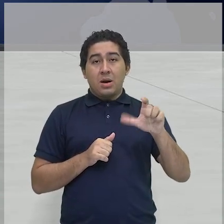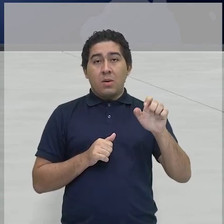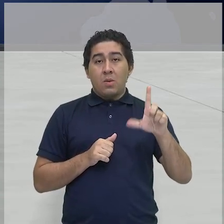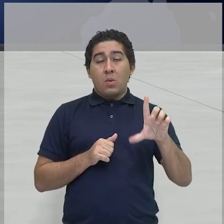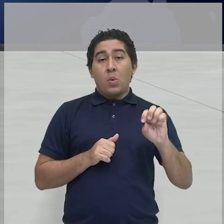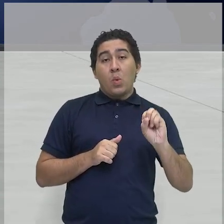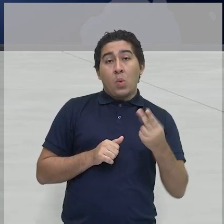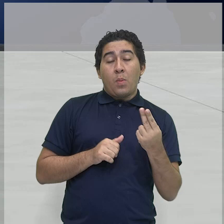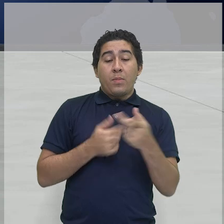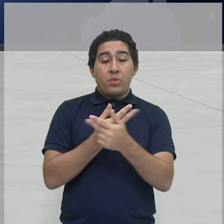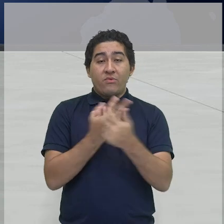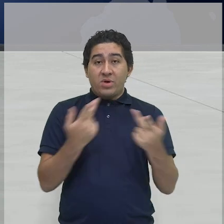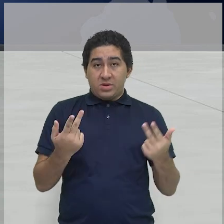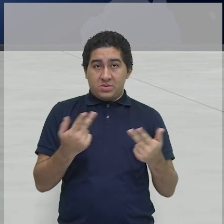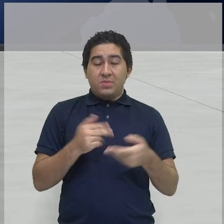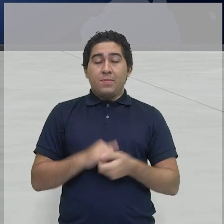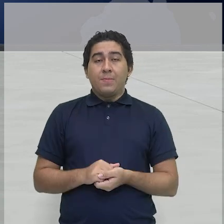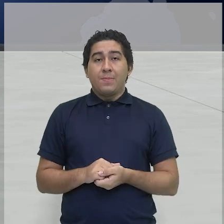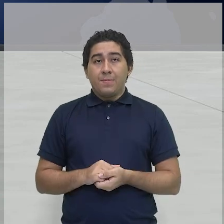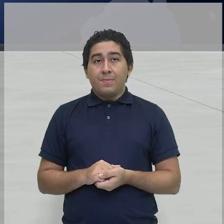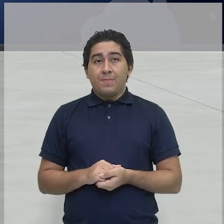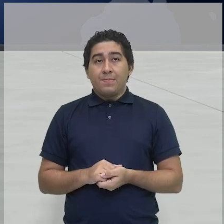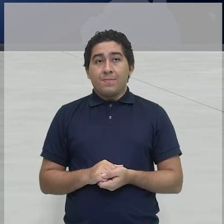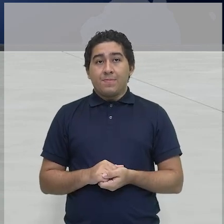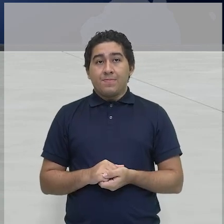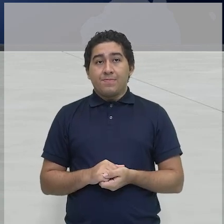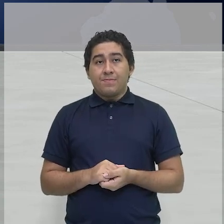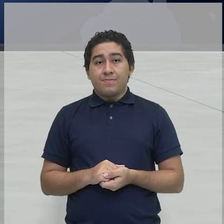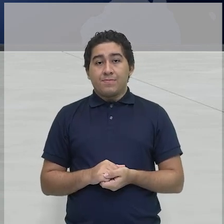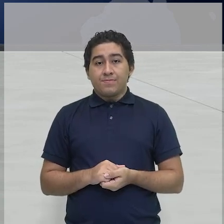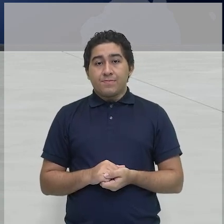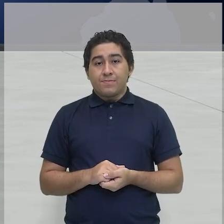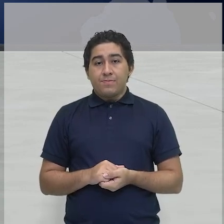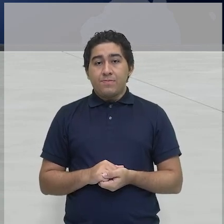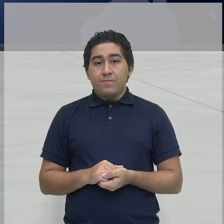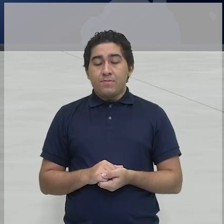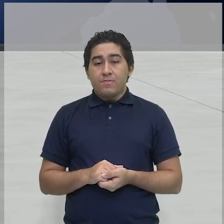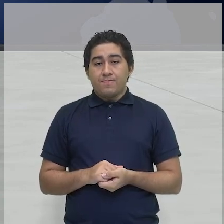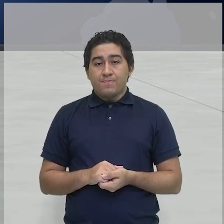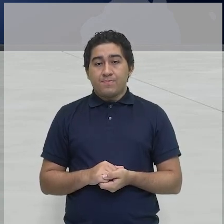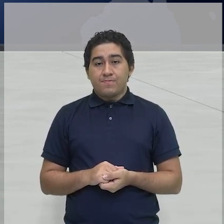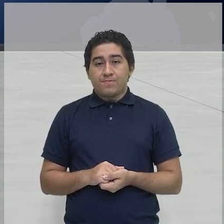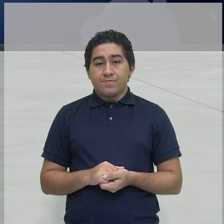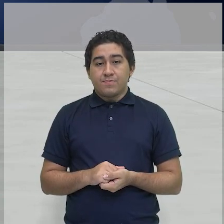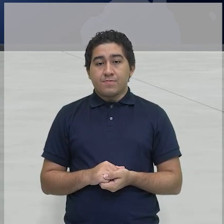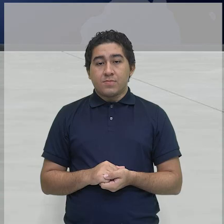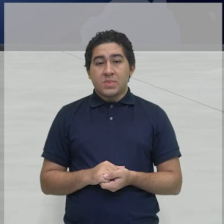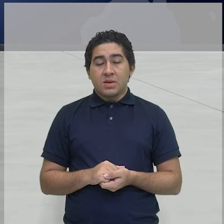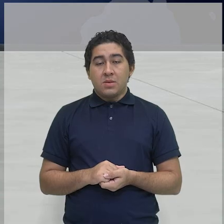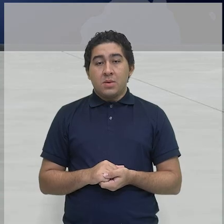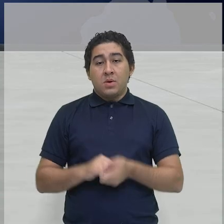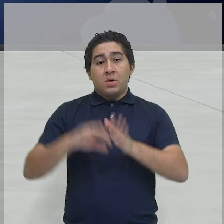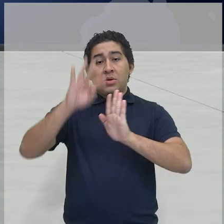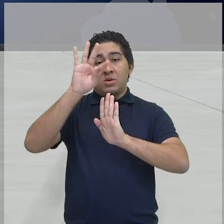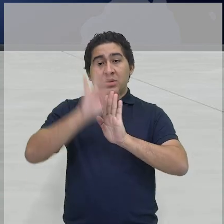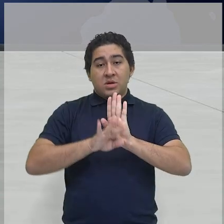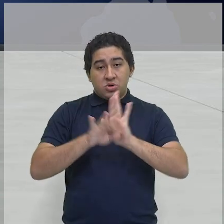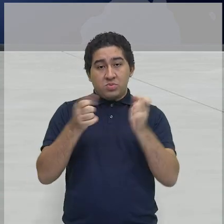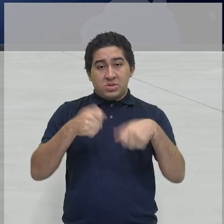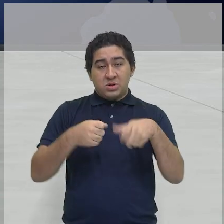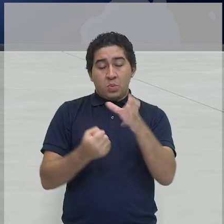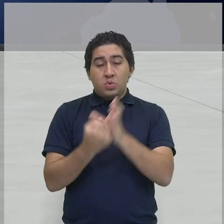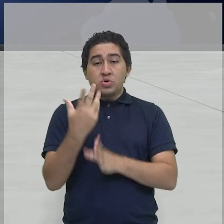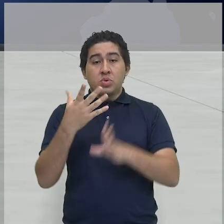se for o multilateral, ok? Então, esses textos têm que ser produzidos de uma forma